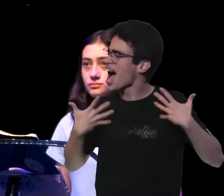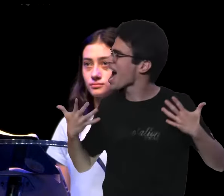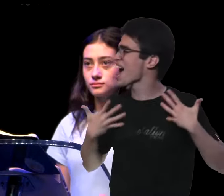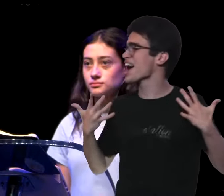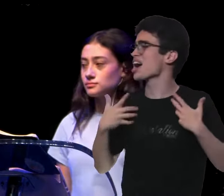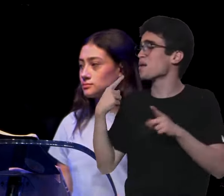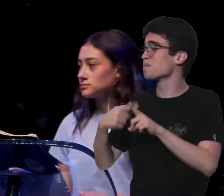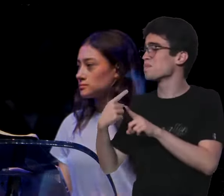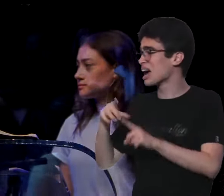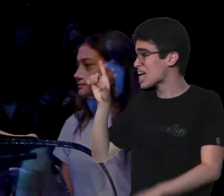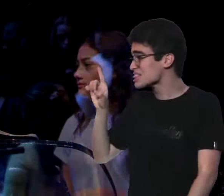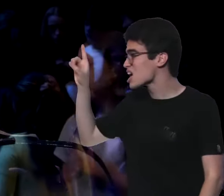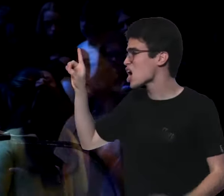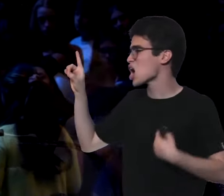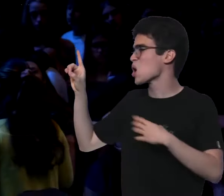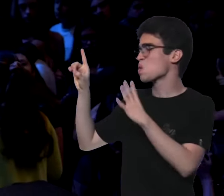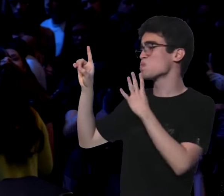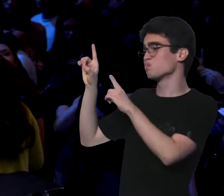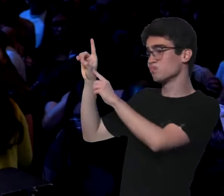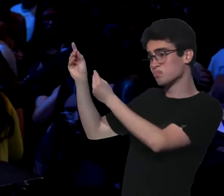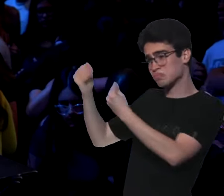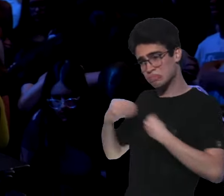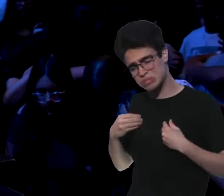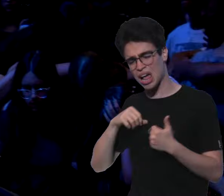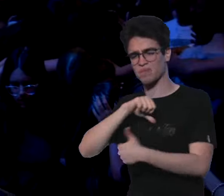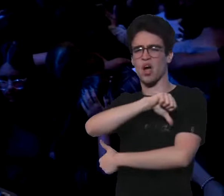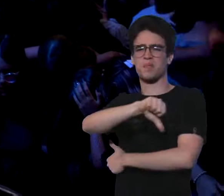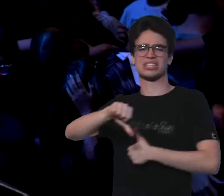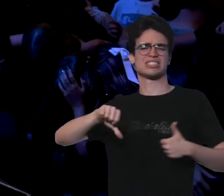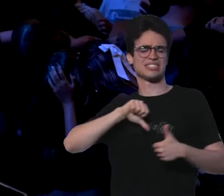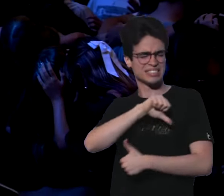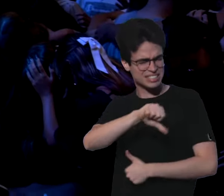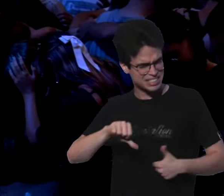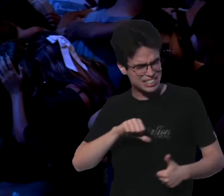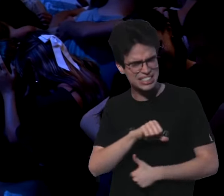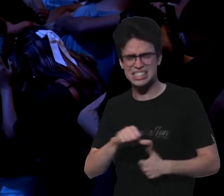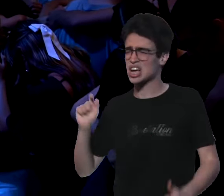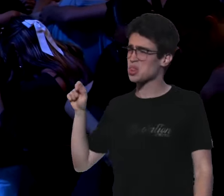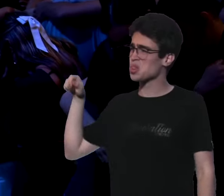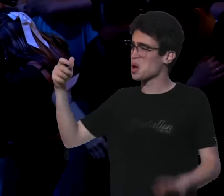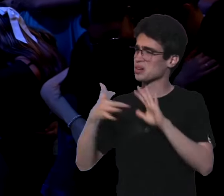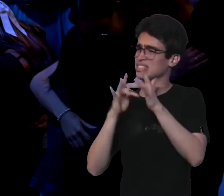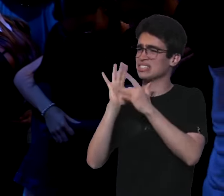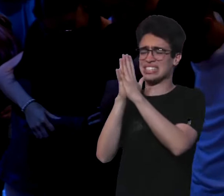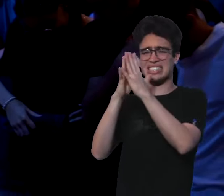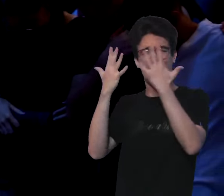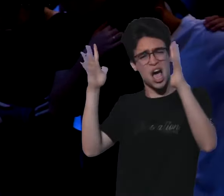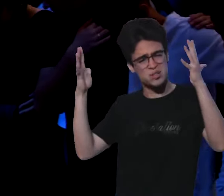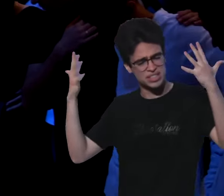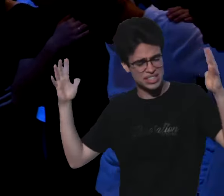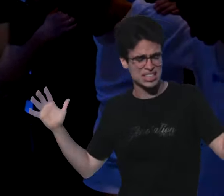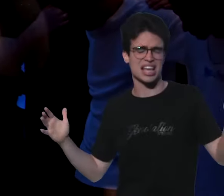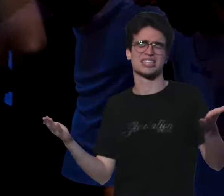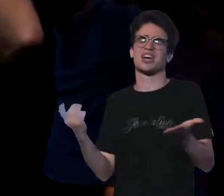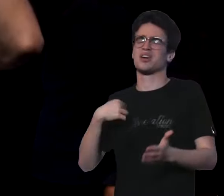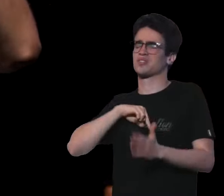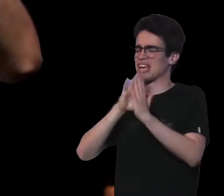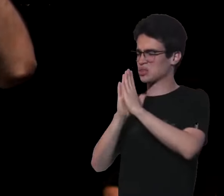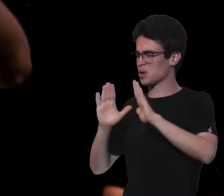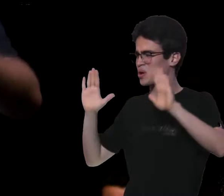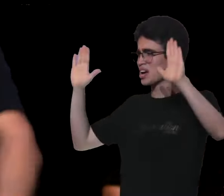está diante de mim transformou a minha vida. Exaltado seja o seu nome, Senhor. É assim que nós te adoramos,